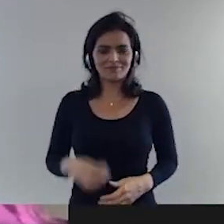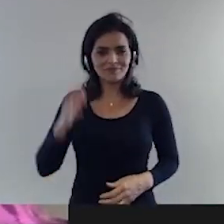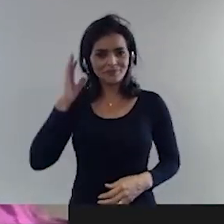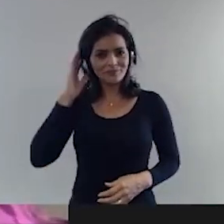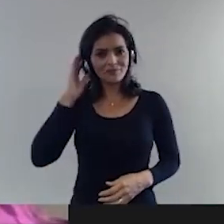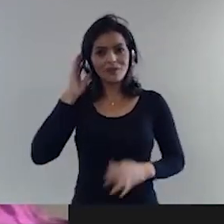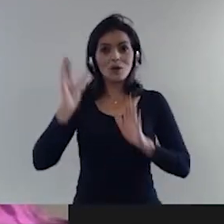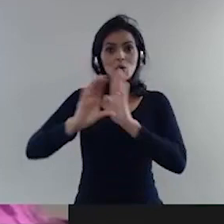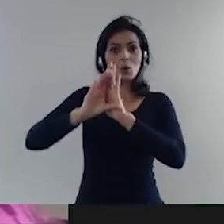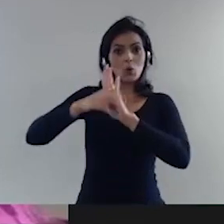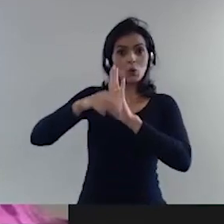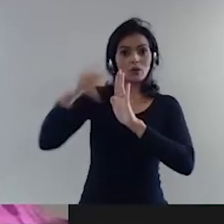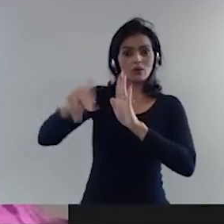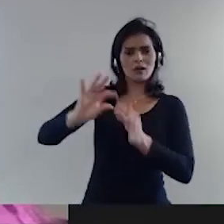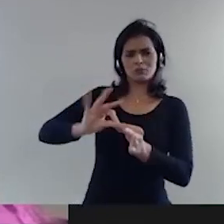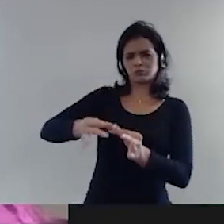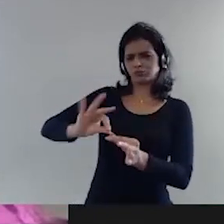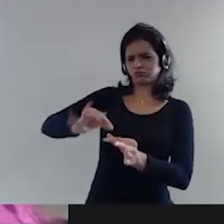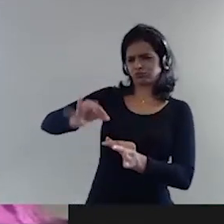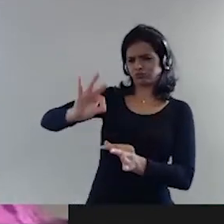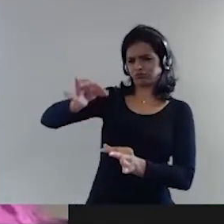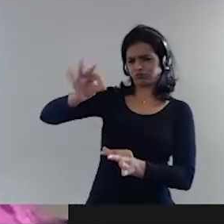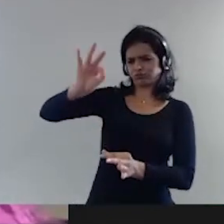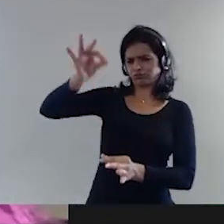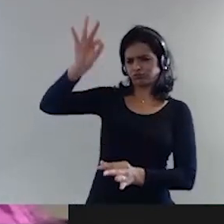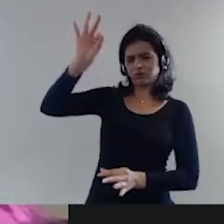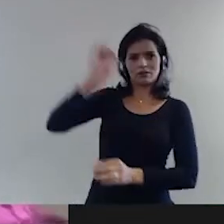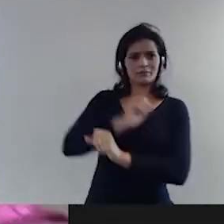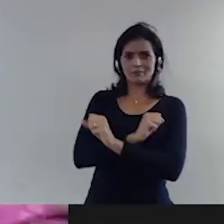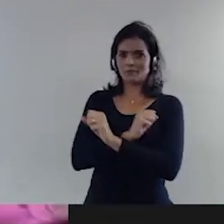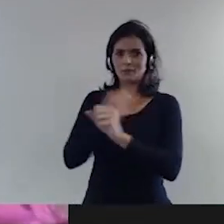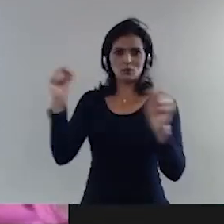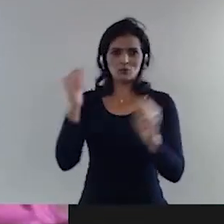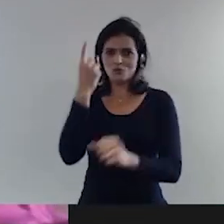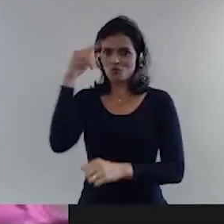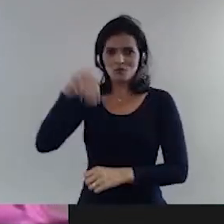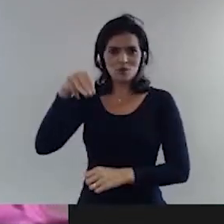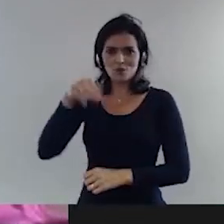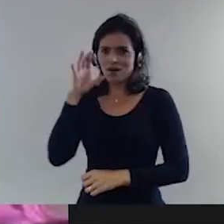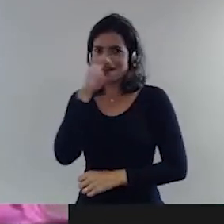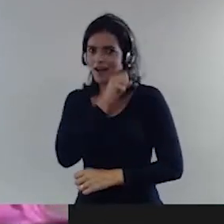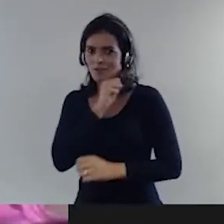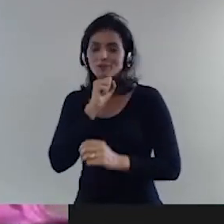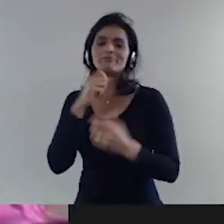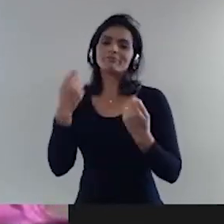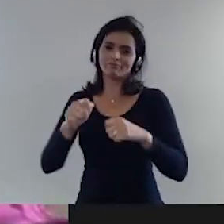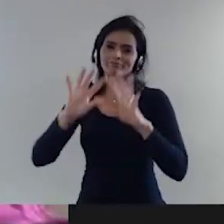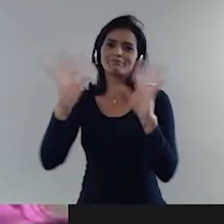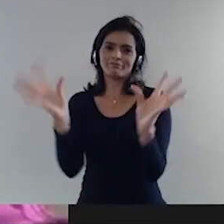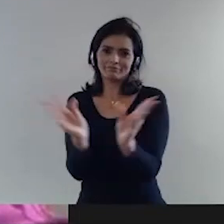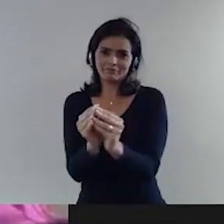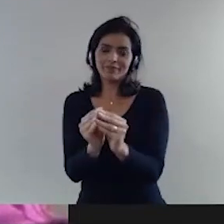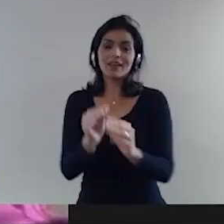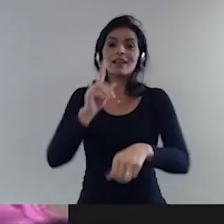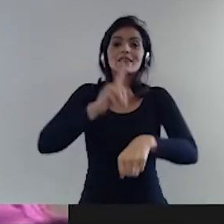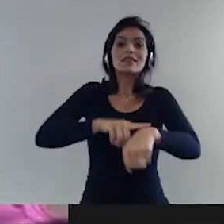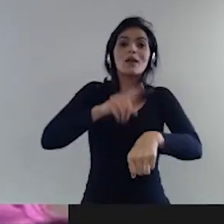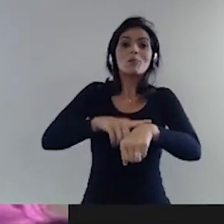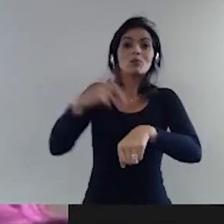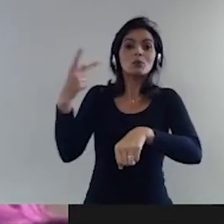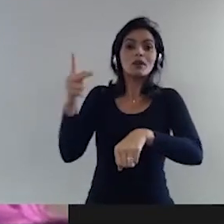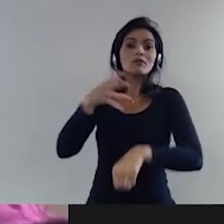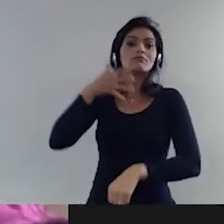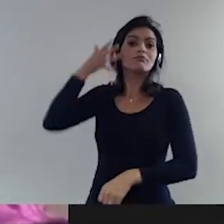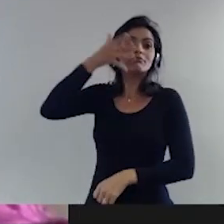O seu currículo é tão grande que é impossível falar em um minuto. Lembro que o tempo máximo de